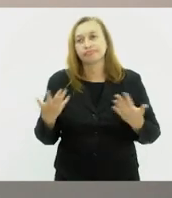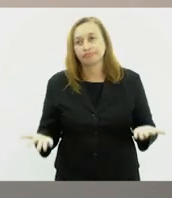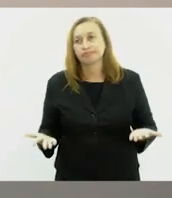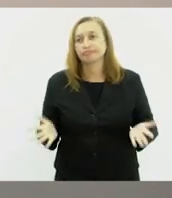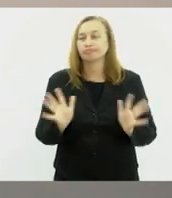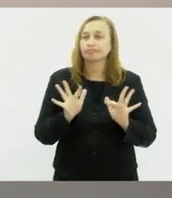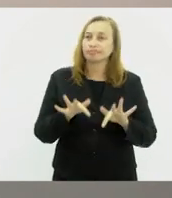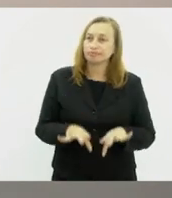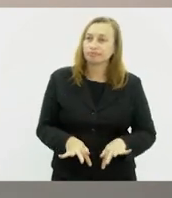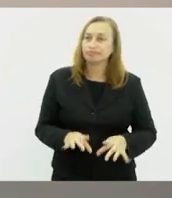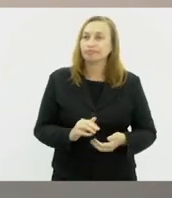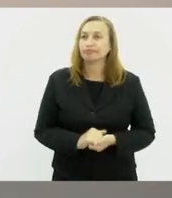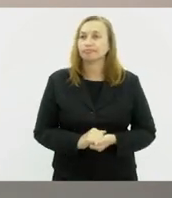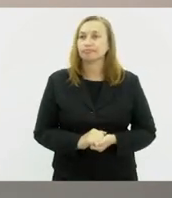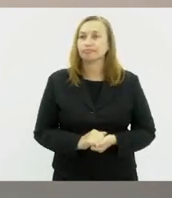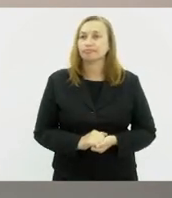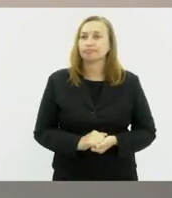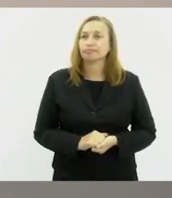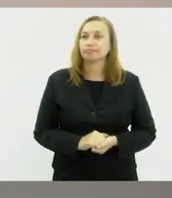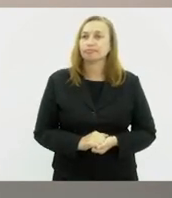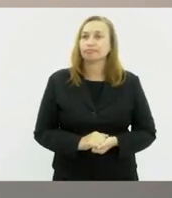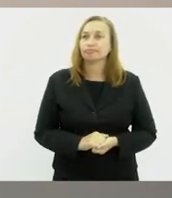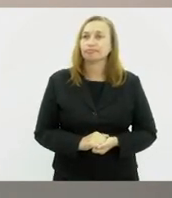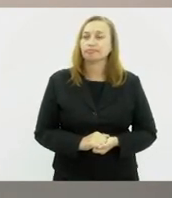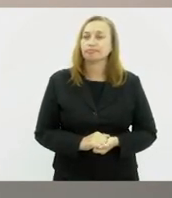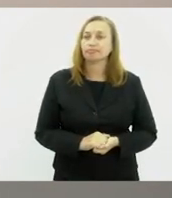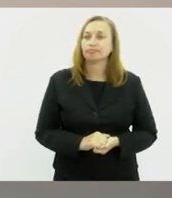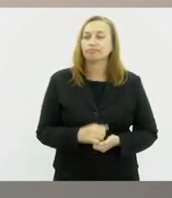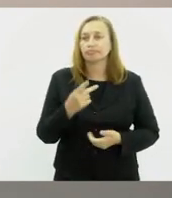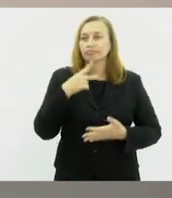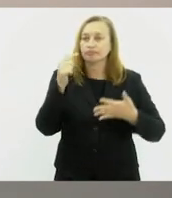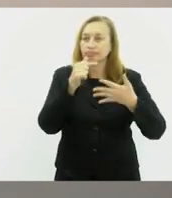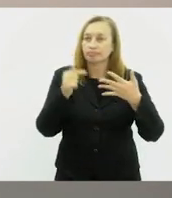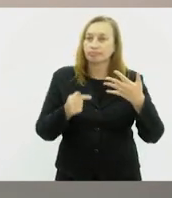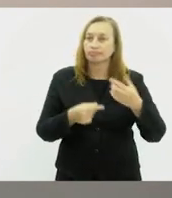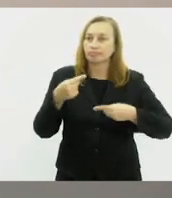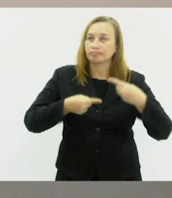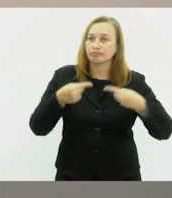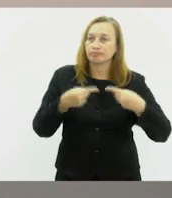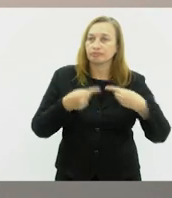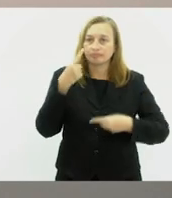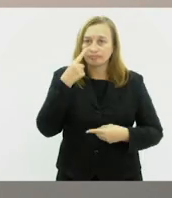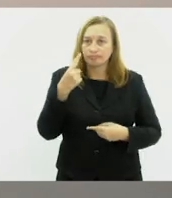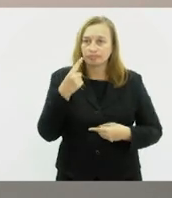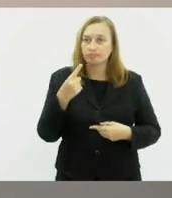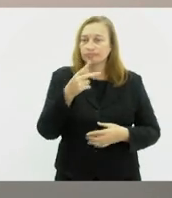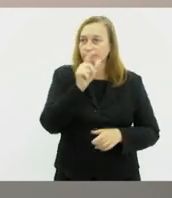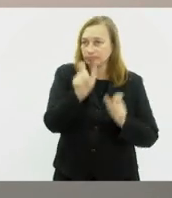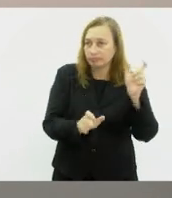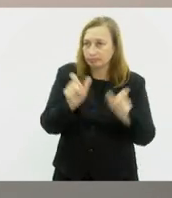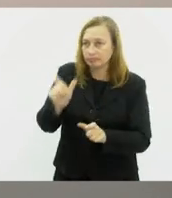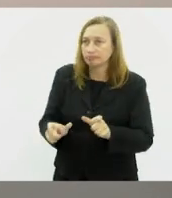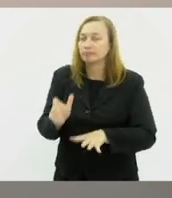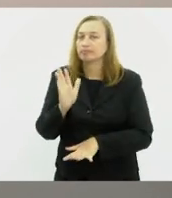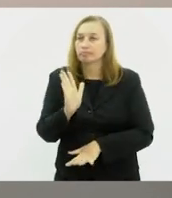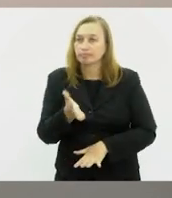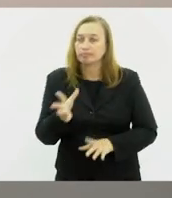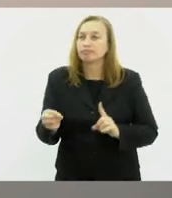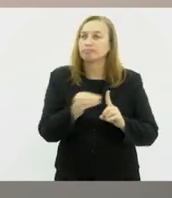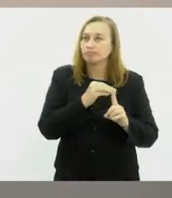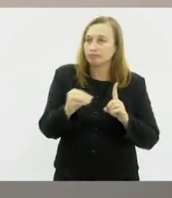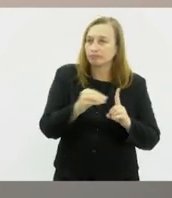finalizar eh acho que a gente tem que trazer esses pontos para debate olhando para essas pessoas que já estão muito